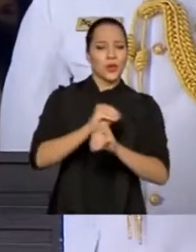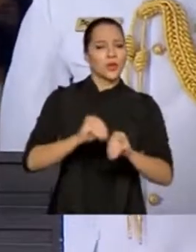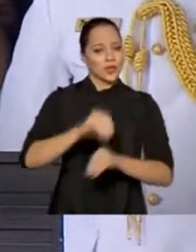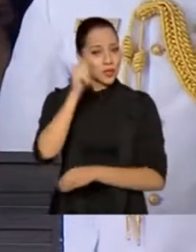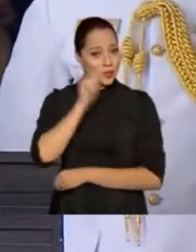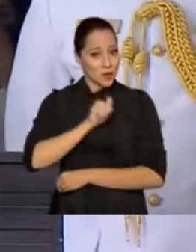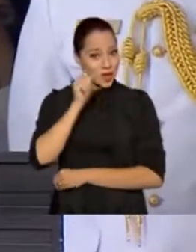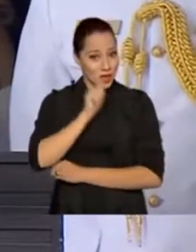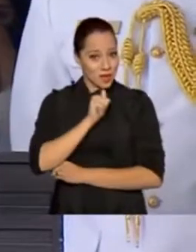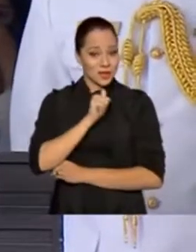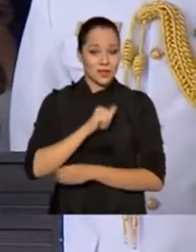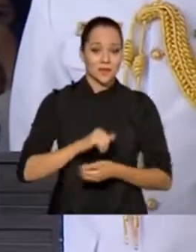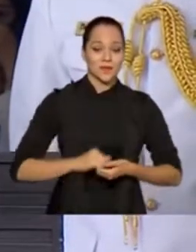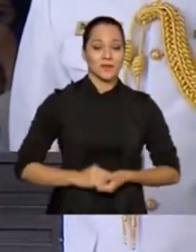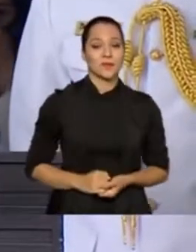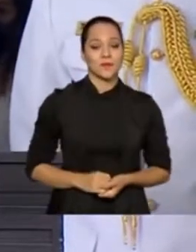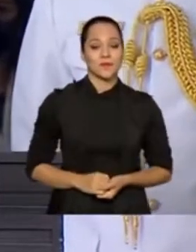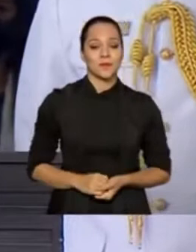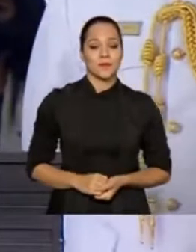mulheres